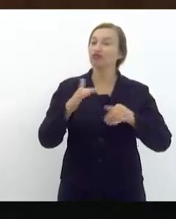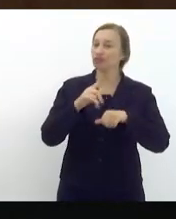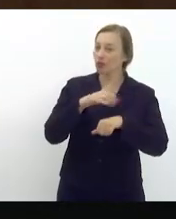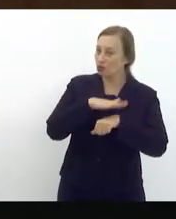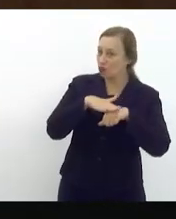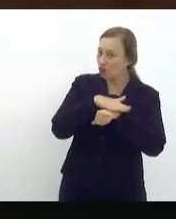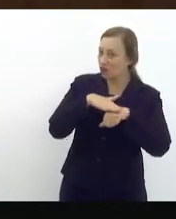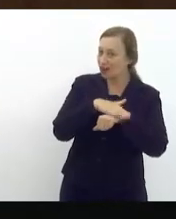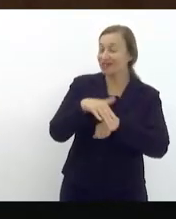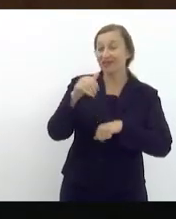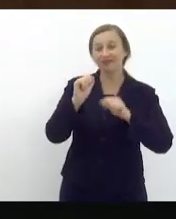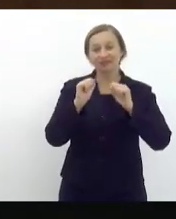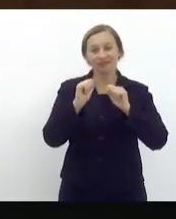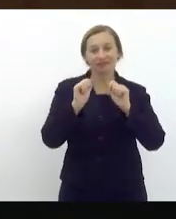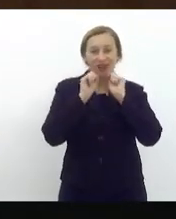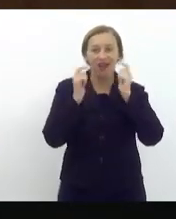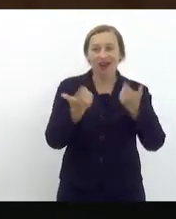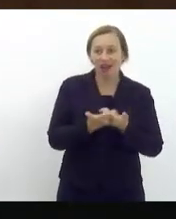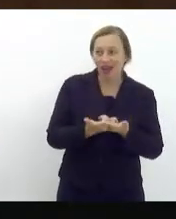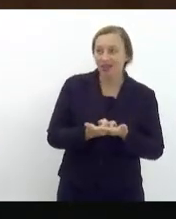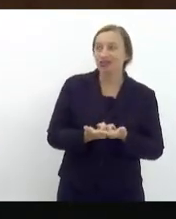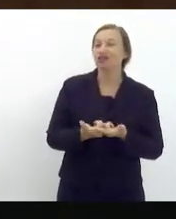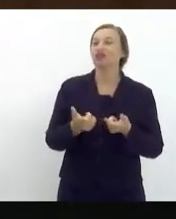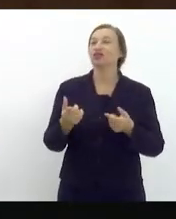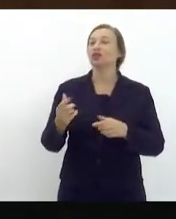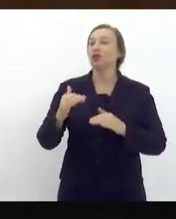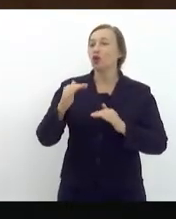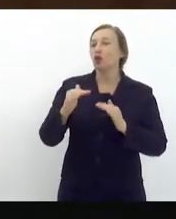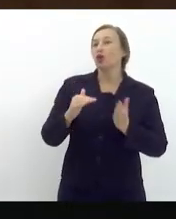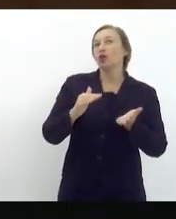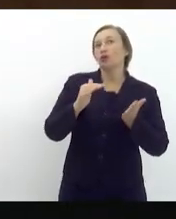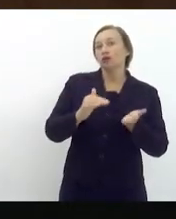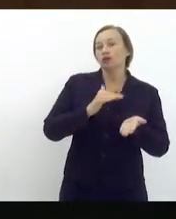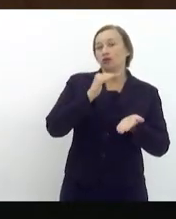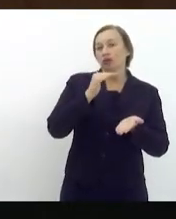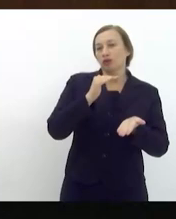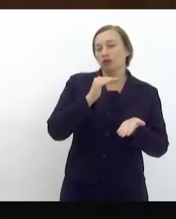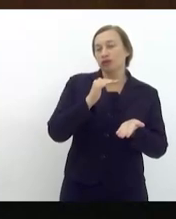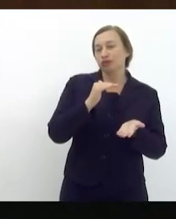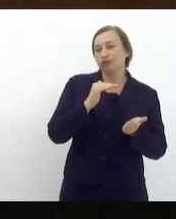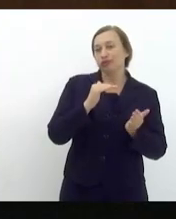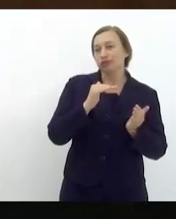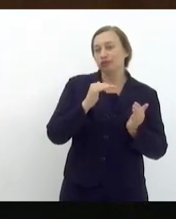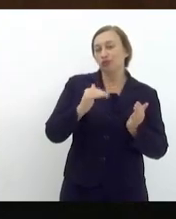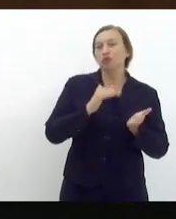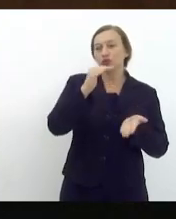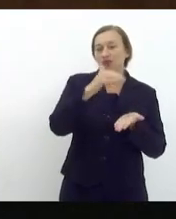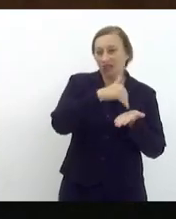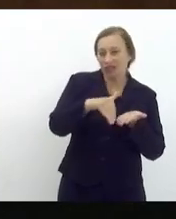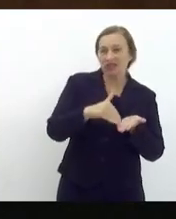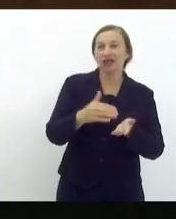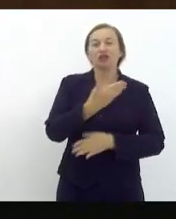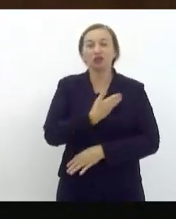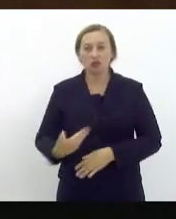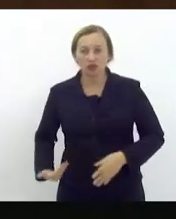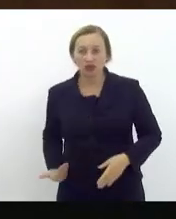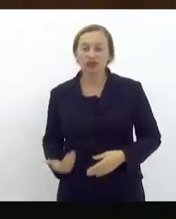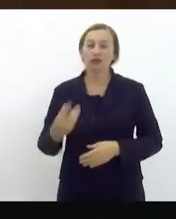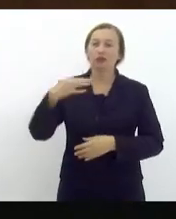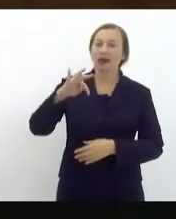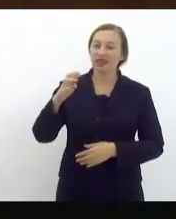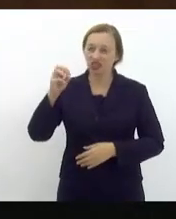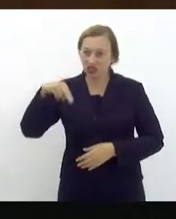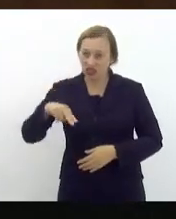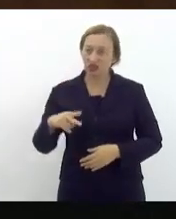profundo aqui na casa tava presente também o subsecretário de governo nosso ex-deputado Luiz Martins e ficou acordado